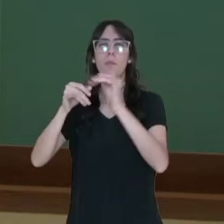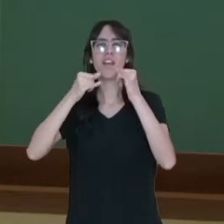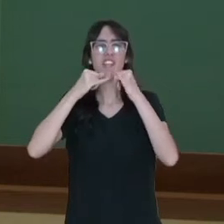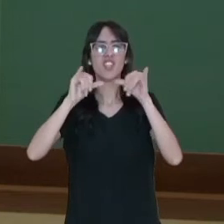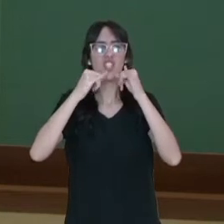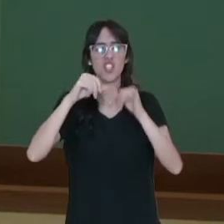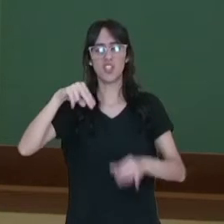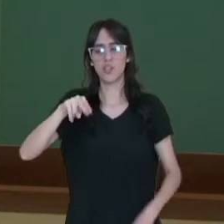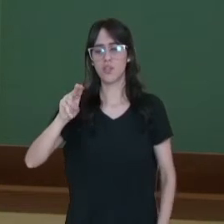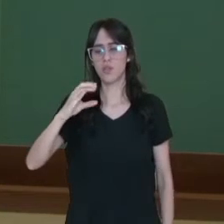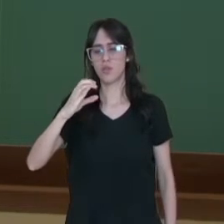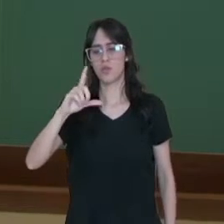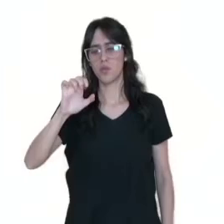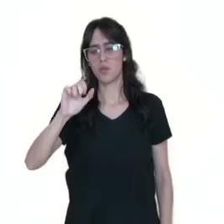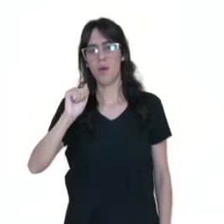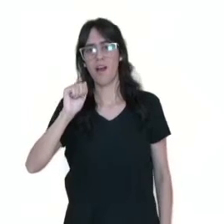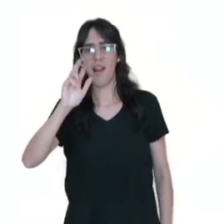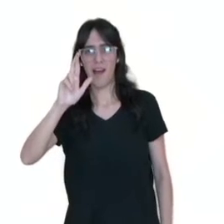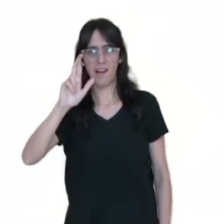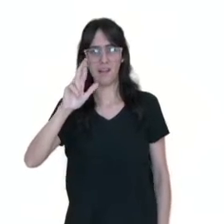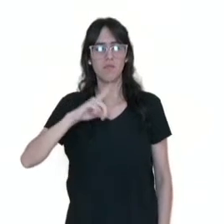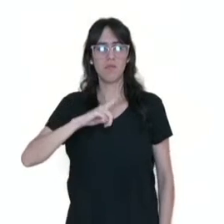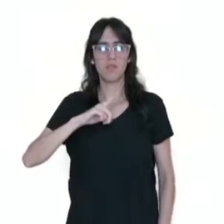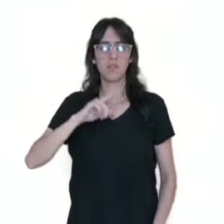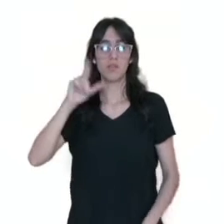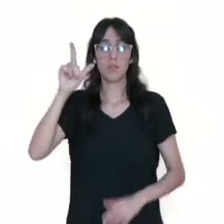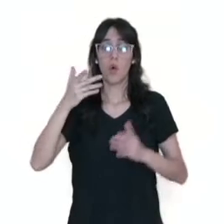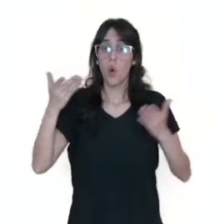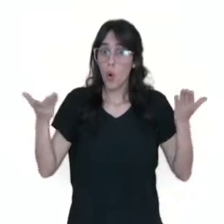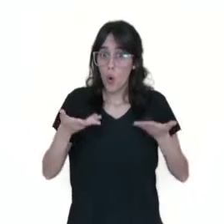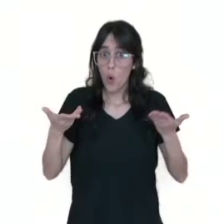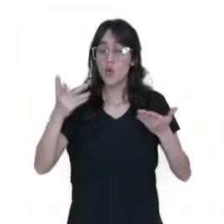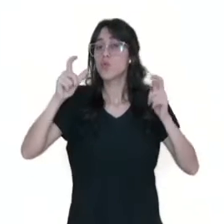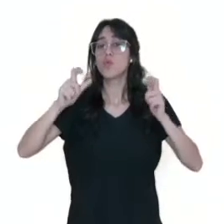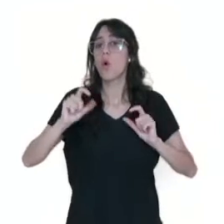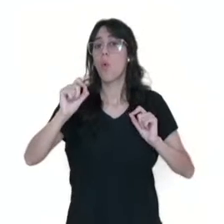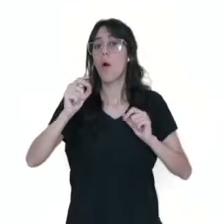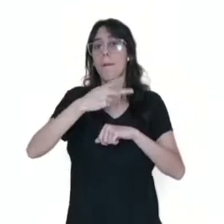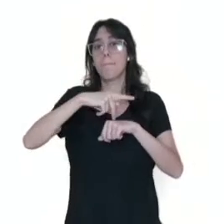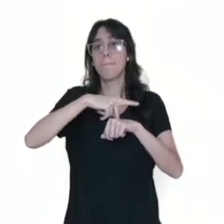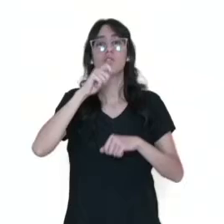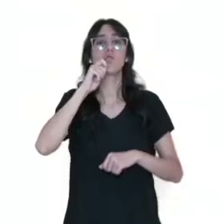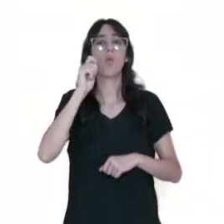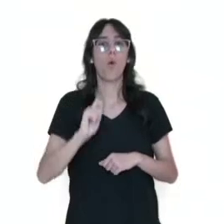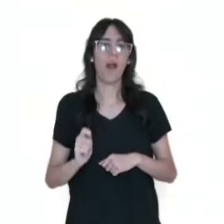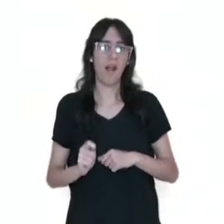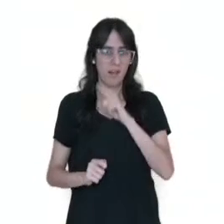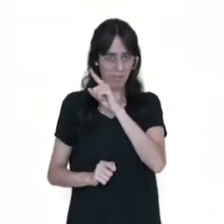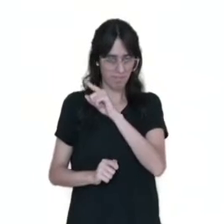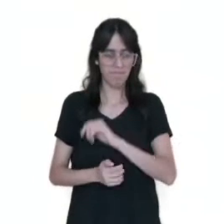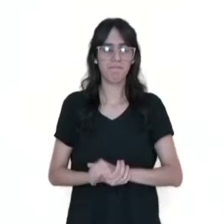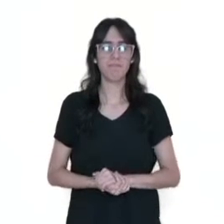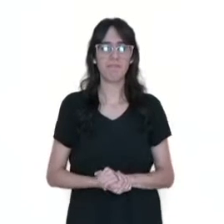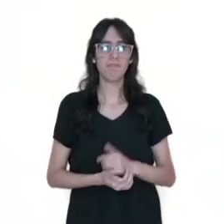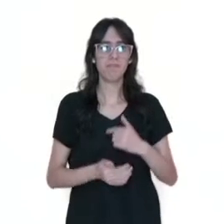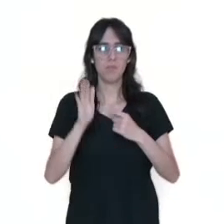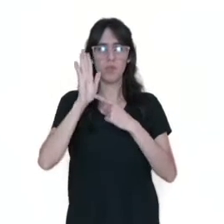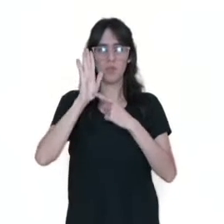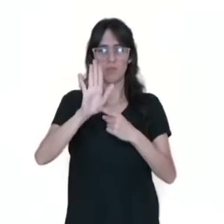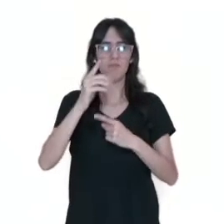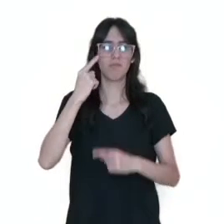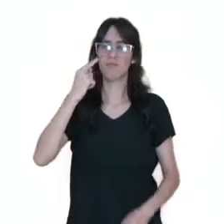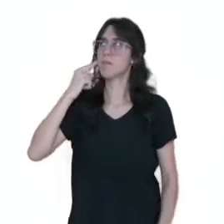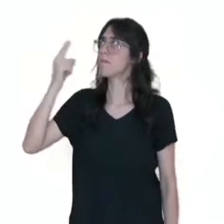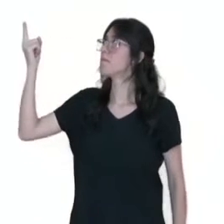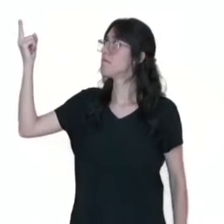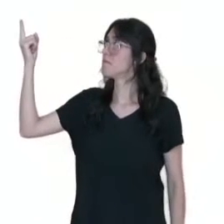localizada próxima à cidade de Pripyat. Atualmente fica na Ucrânia, próxima à divisa com Belarus. Eu destaquei no mapa aí para você o